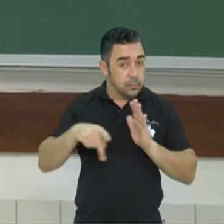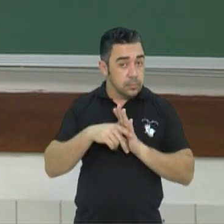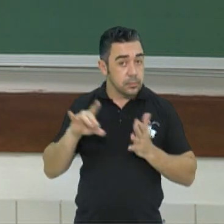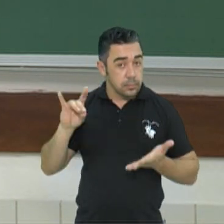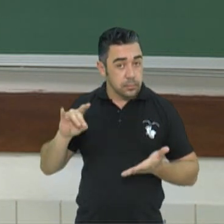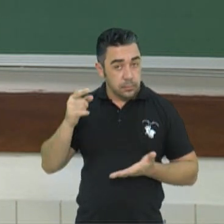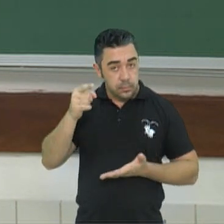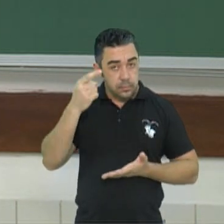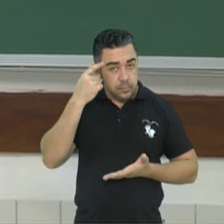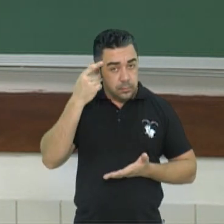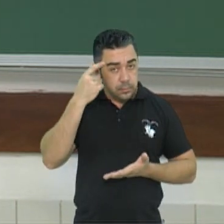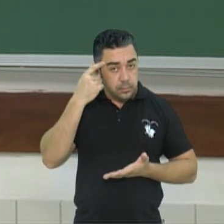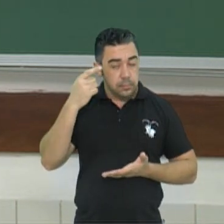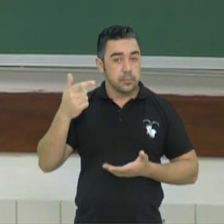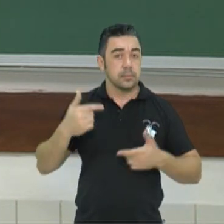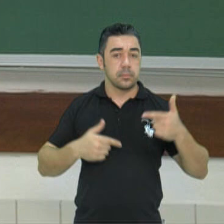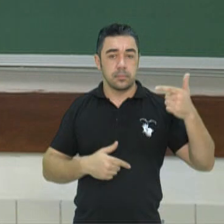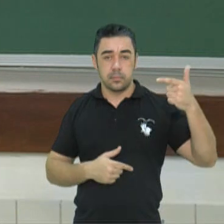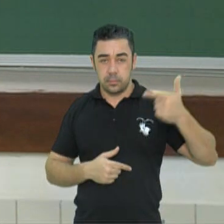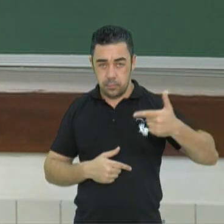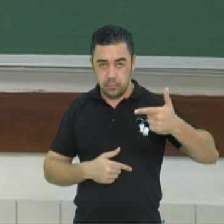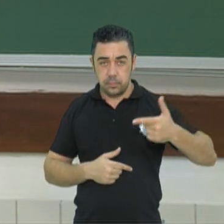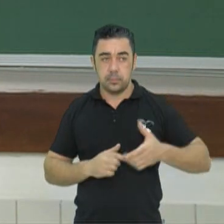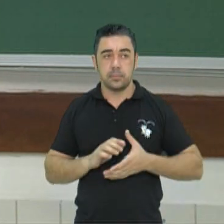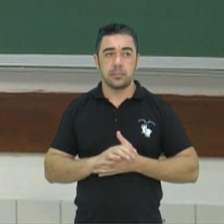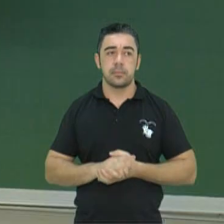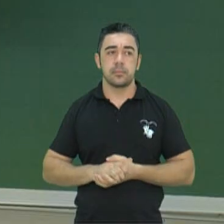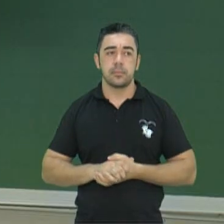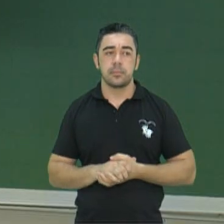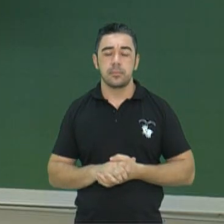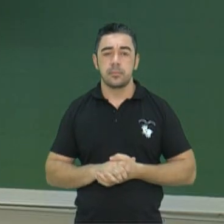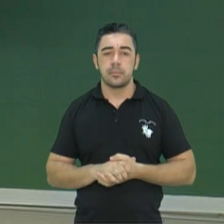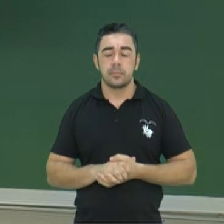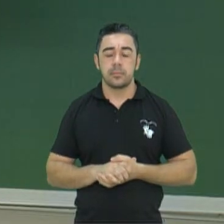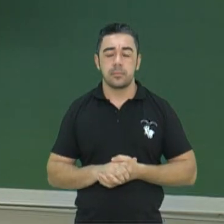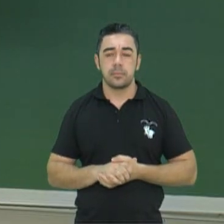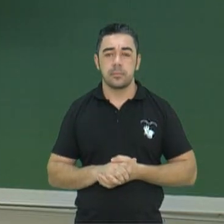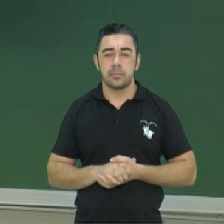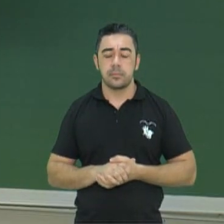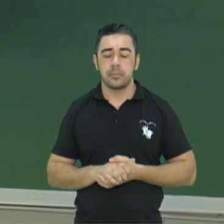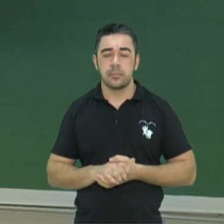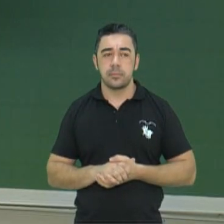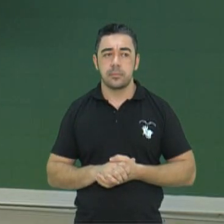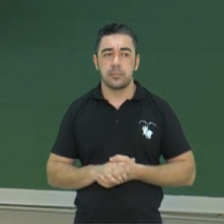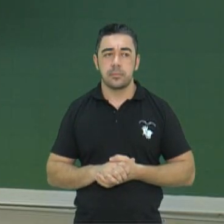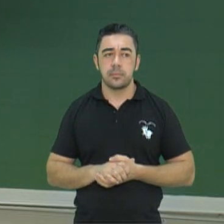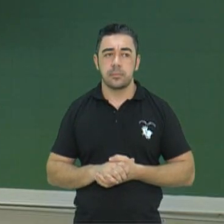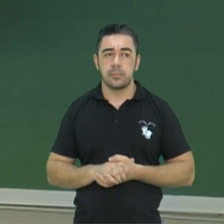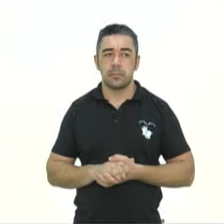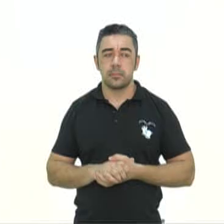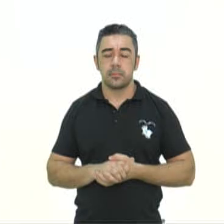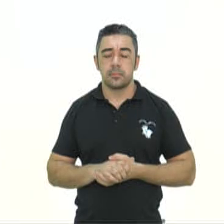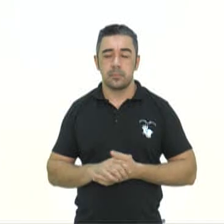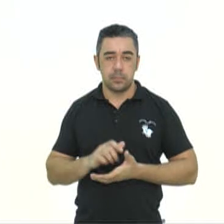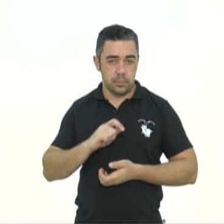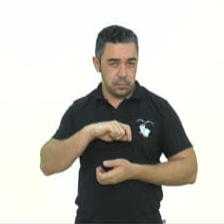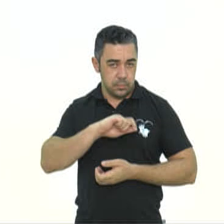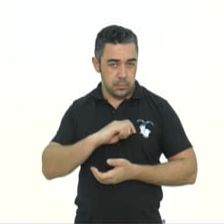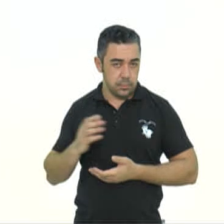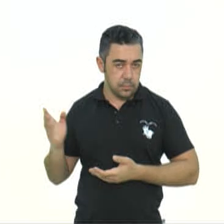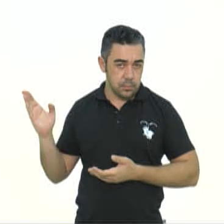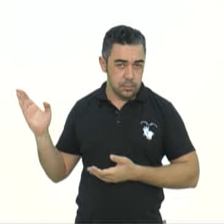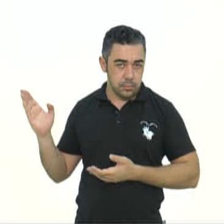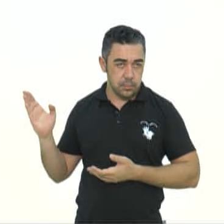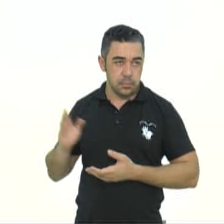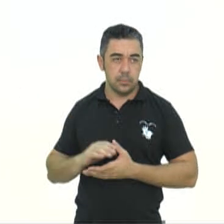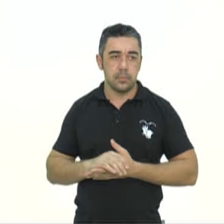Pensa um pouquinho. A segunda atividade é a seguinte. Em 1982, ganhou o Prêmio